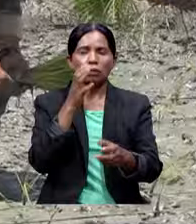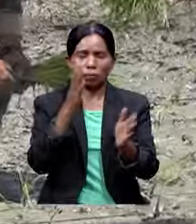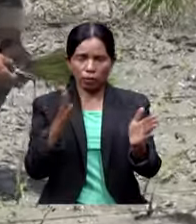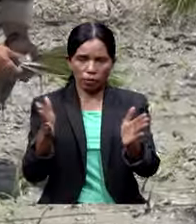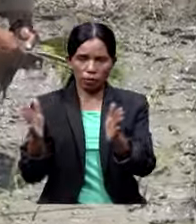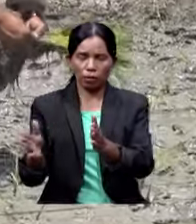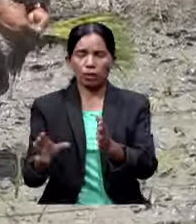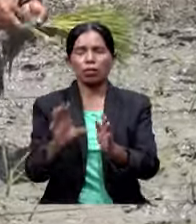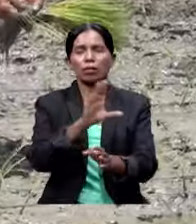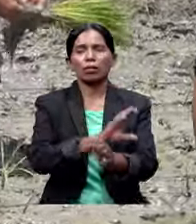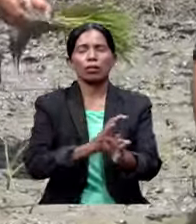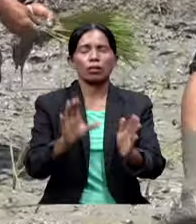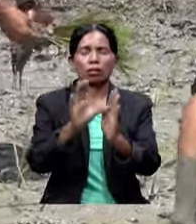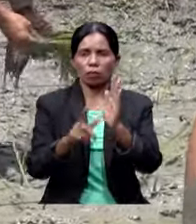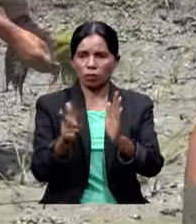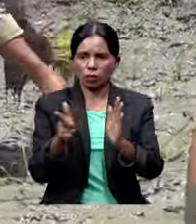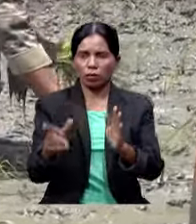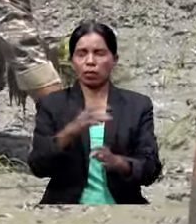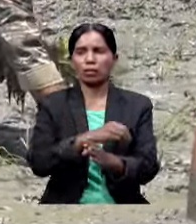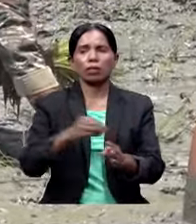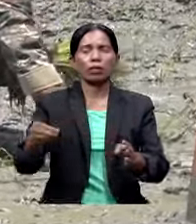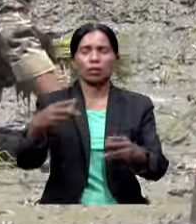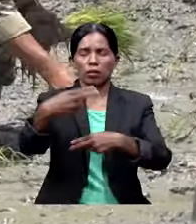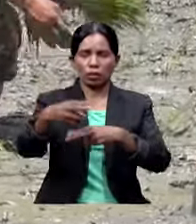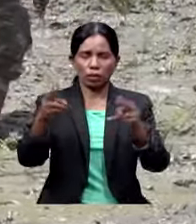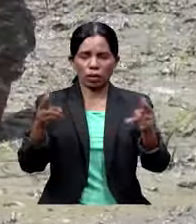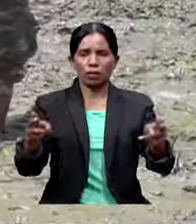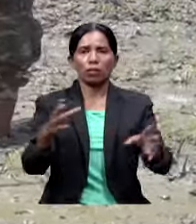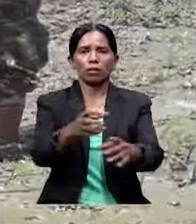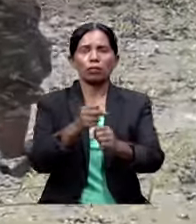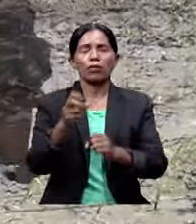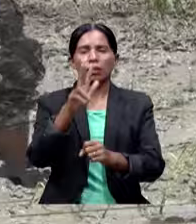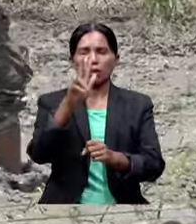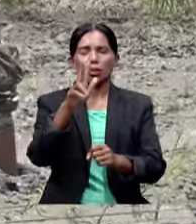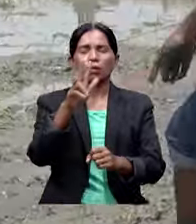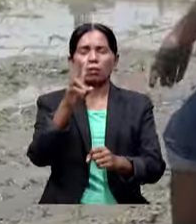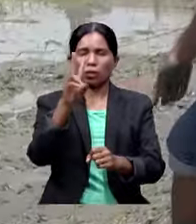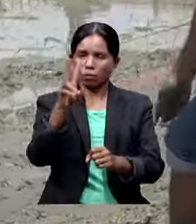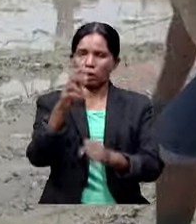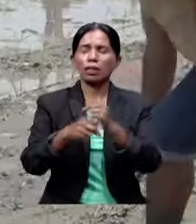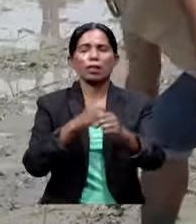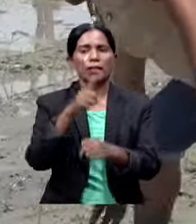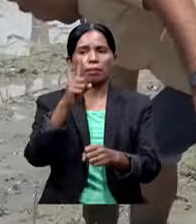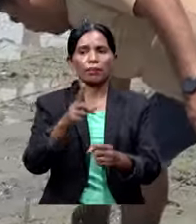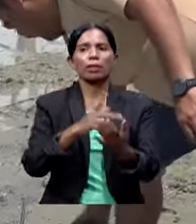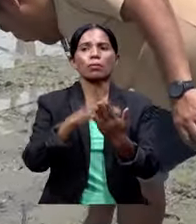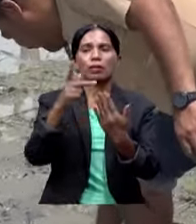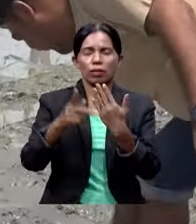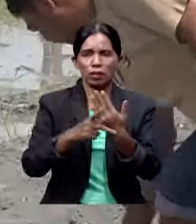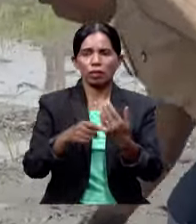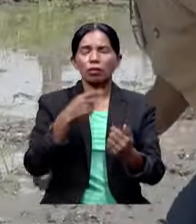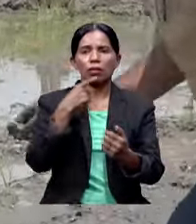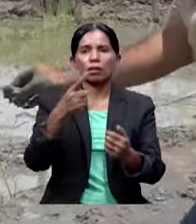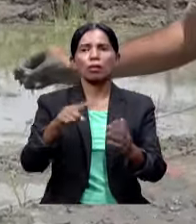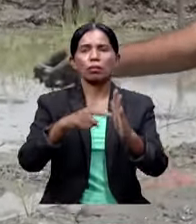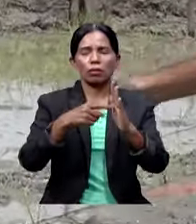o kilograma rua nulu de bakara natar hektare ida no se kuileta badala rua e tinangida. Antes nemos programa de plot refere hahu